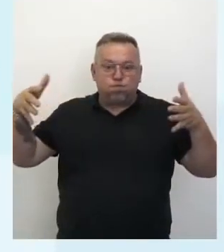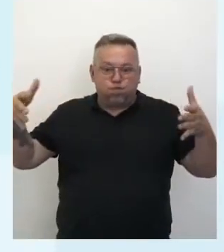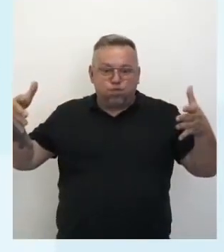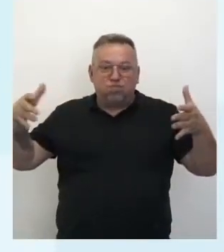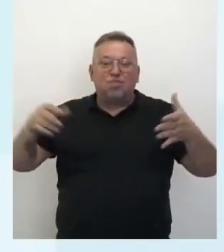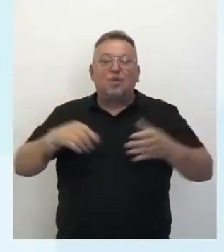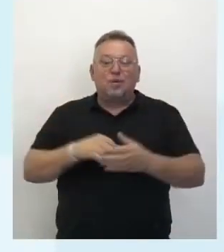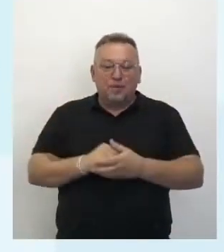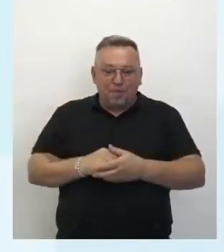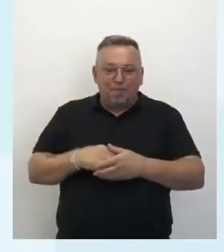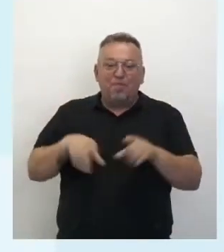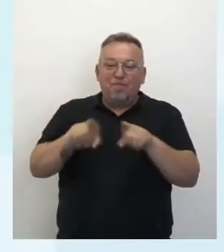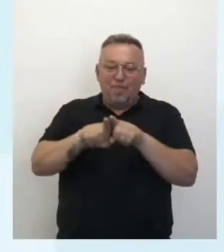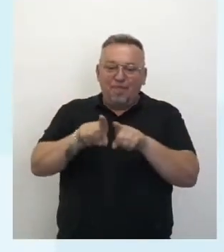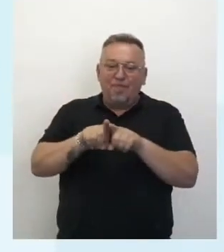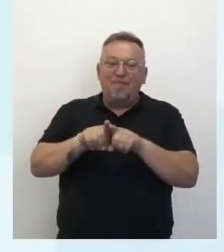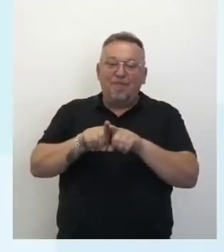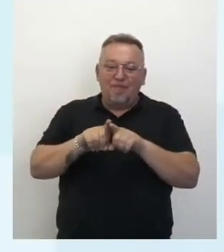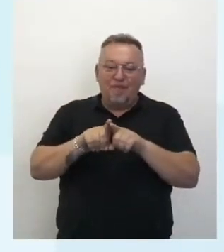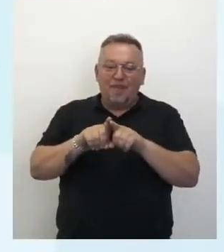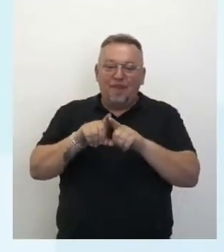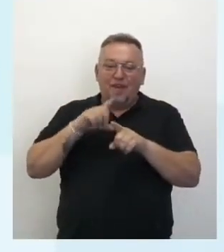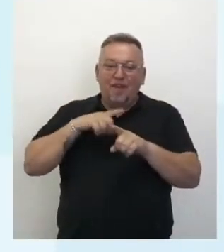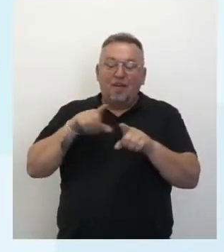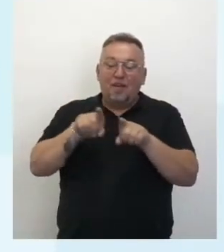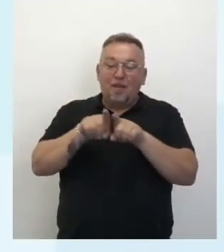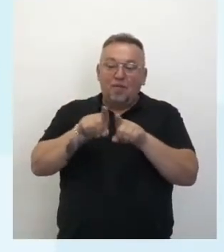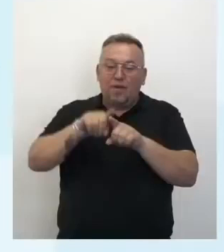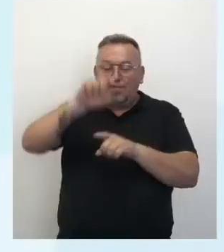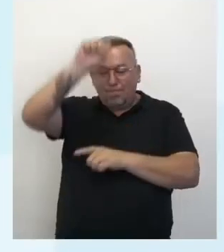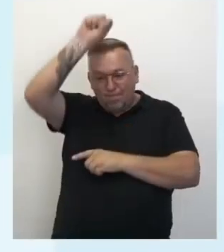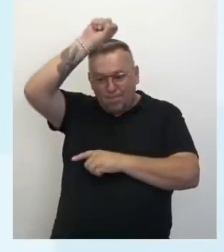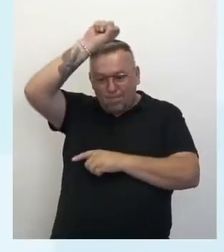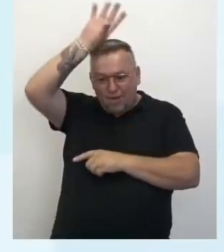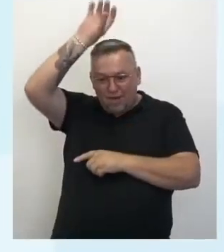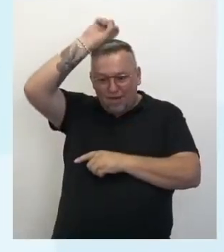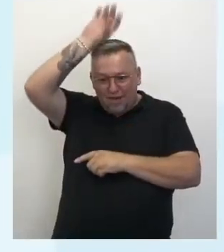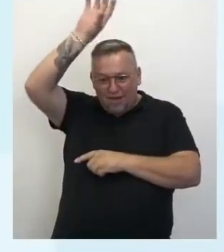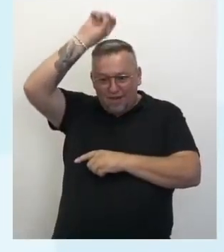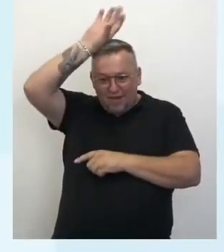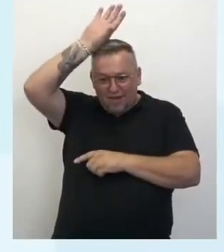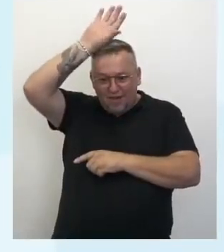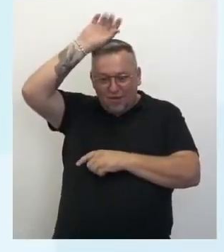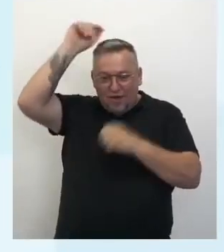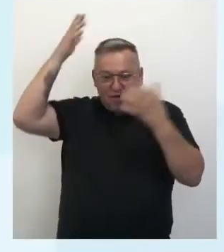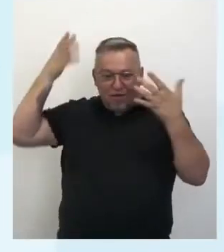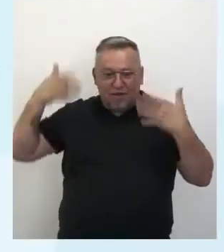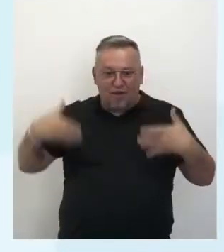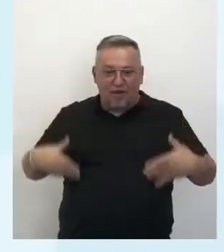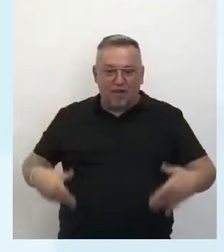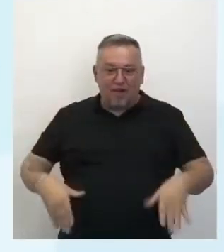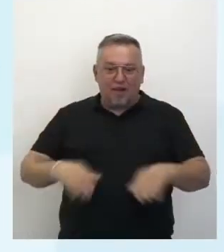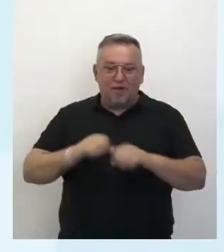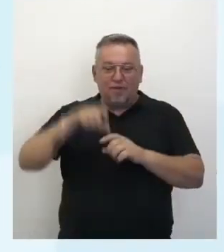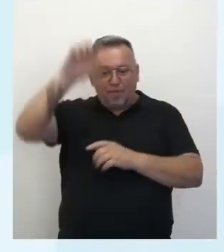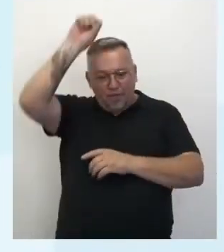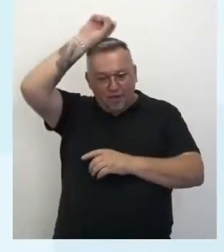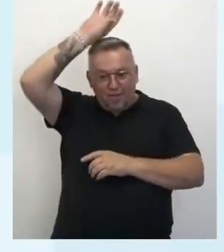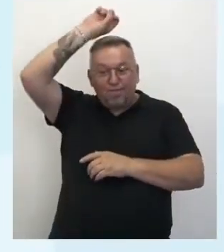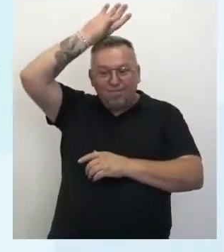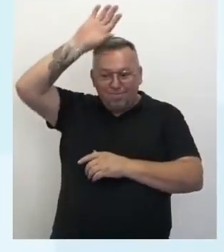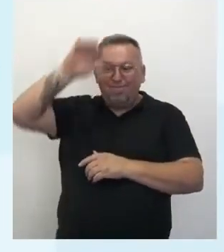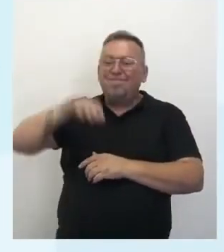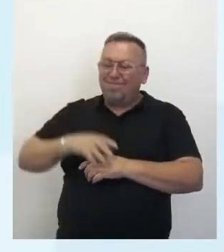então um avião ali de grande porte, e eu coloquei também uma baleia, na ideia aí que eu posso... A baleia, né,